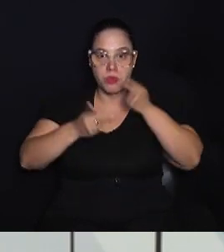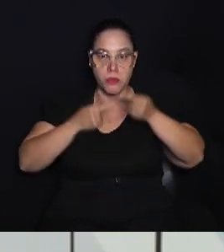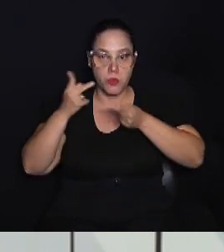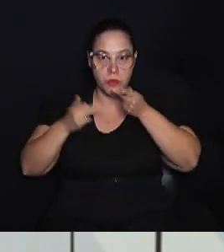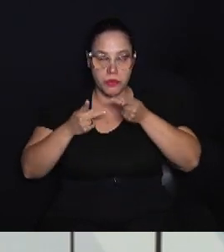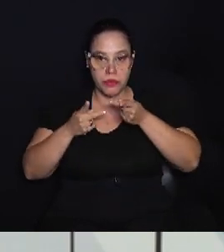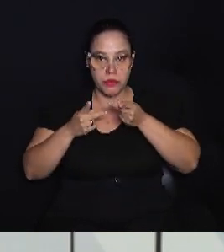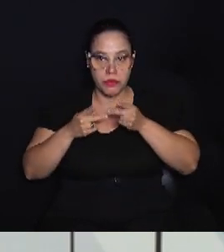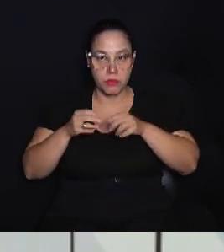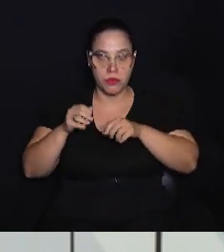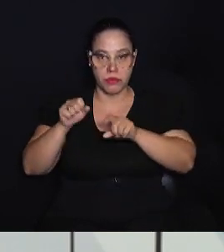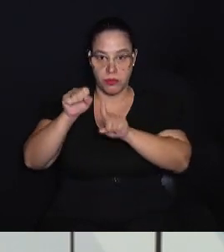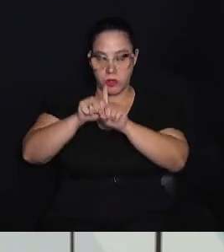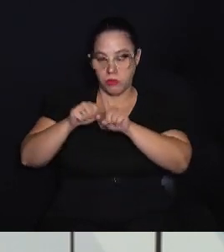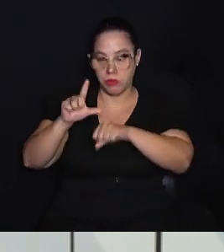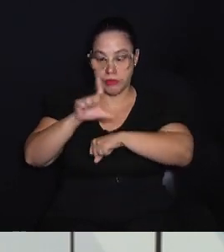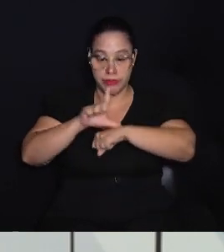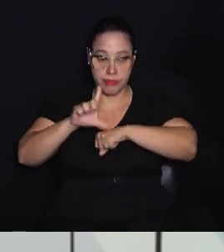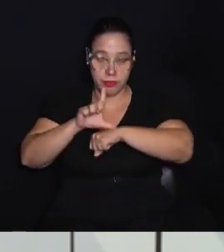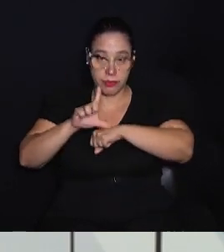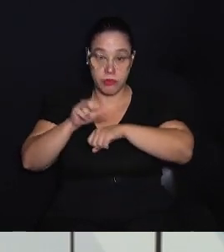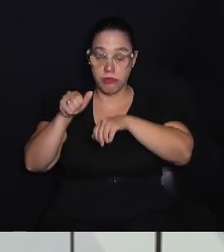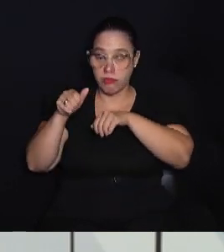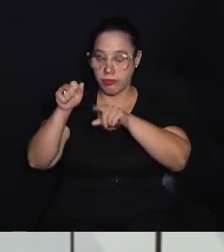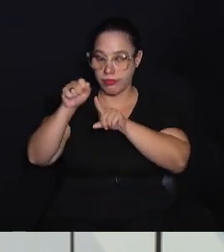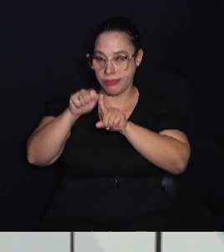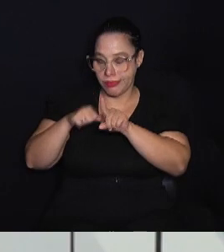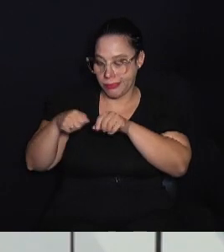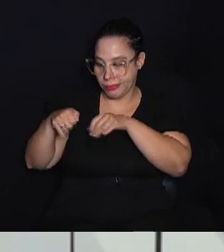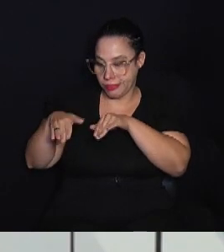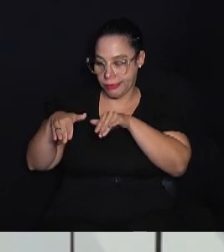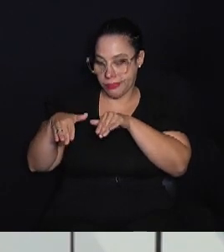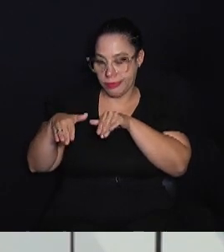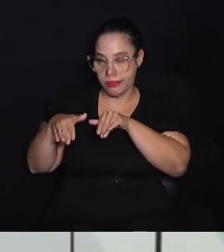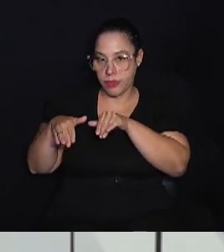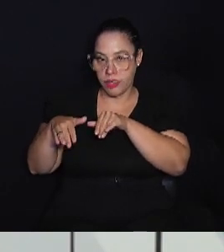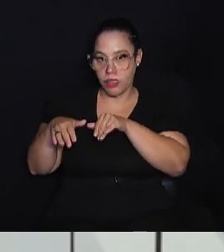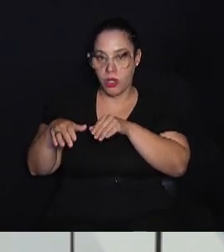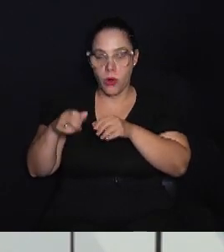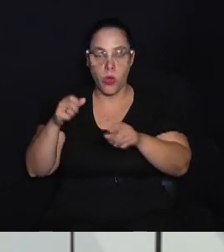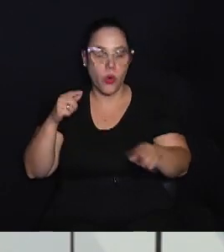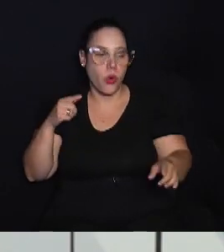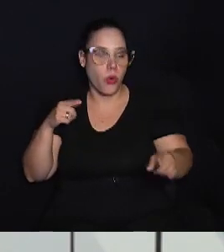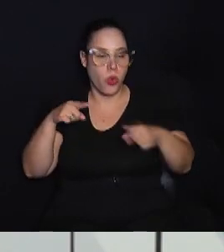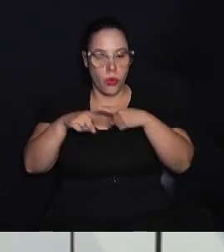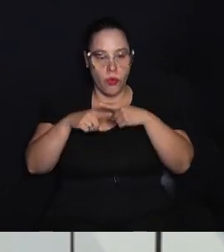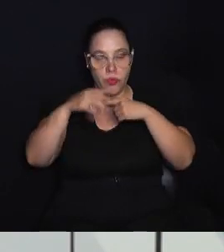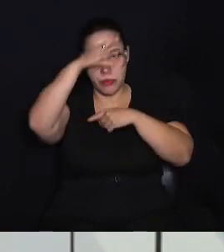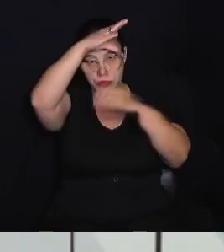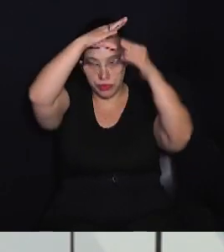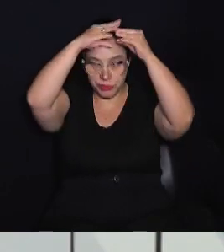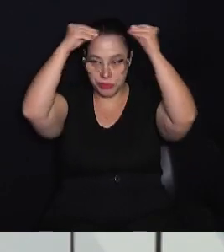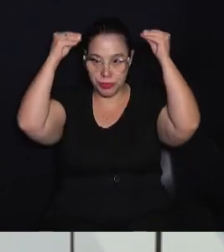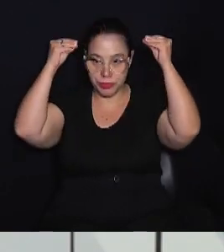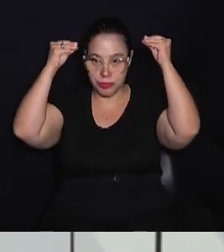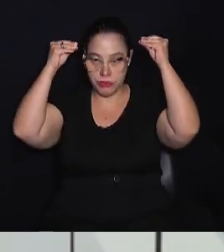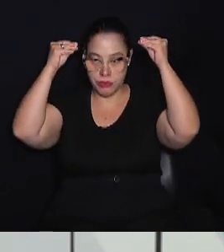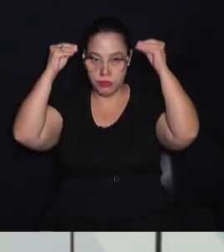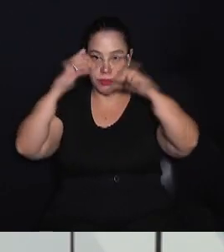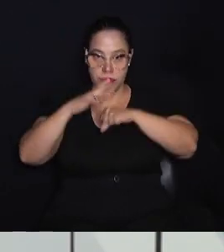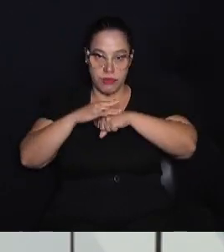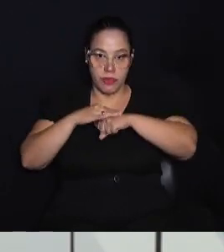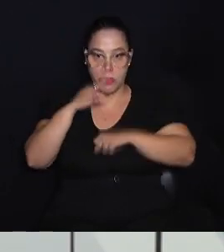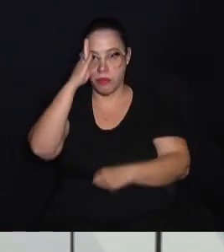o Setembro Lilás, o mês da corrida contra o Alzheimer. A doença do Alzheimer é o